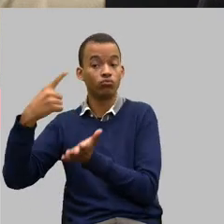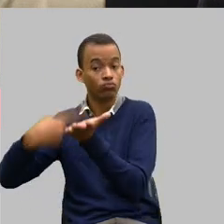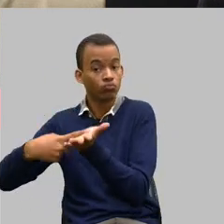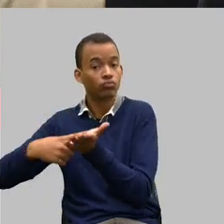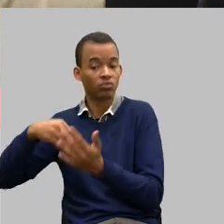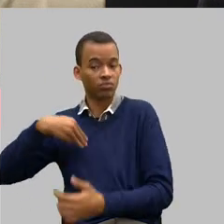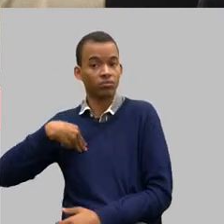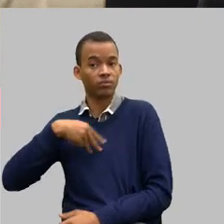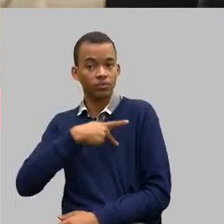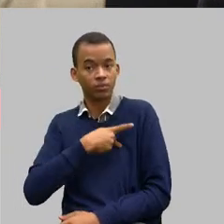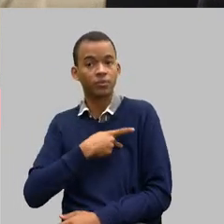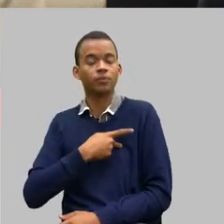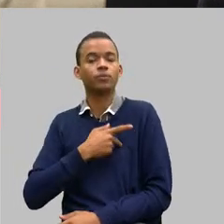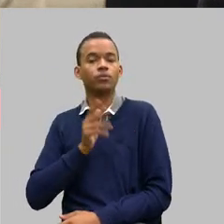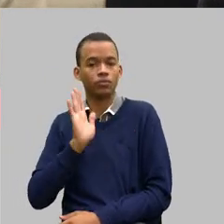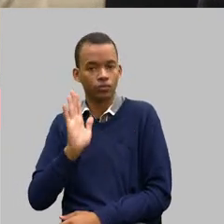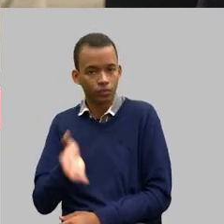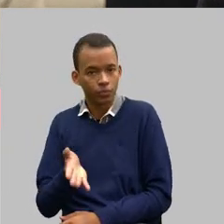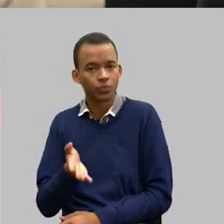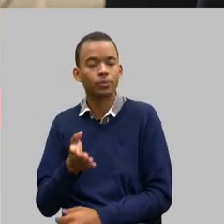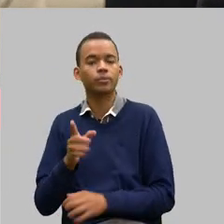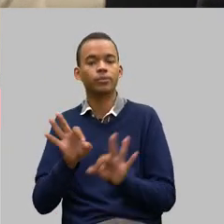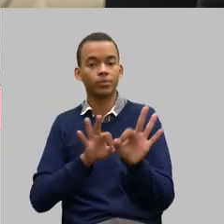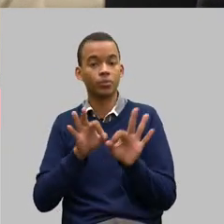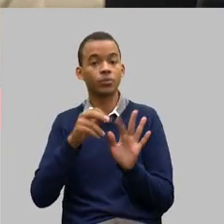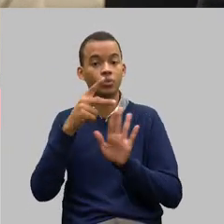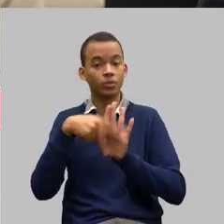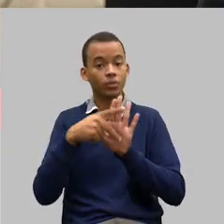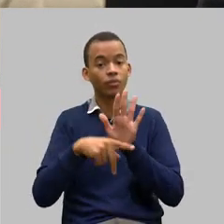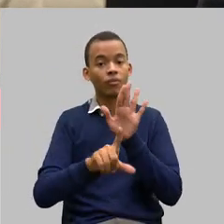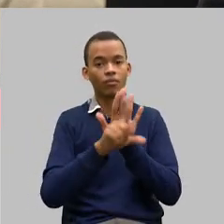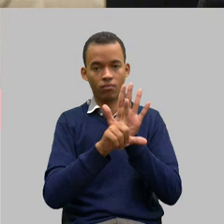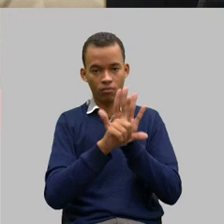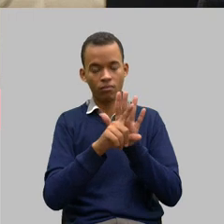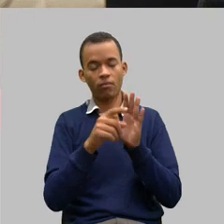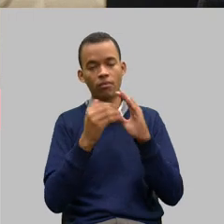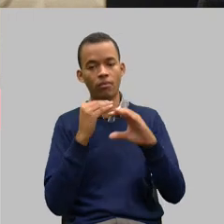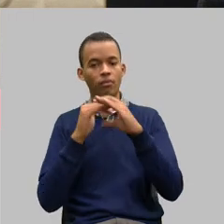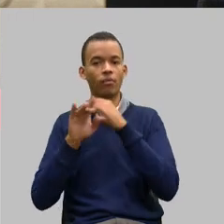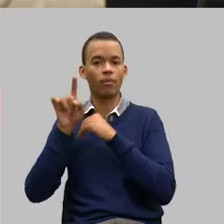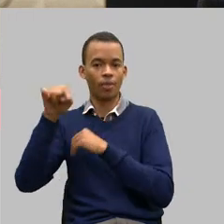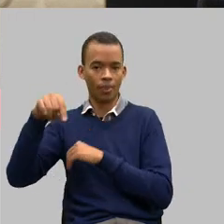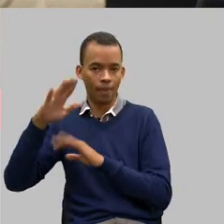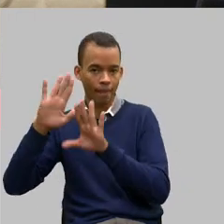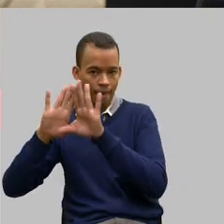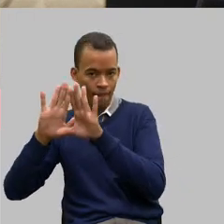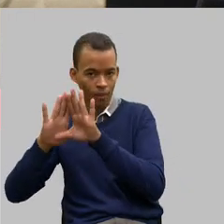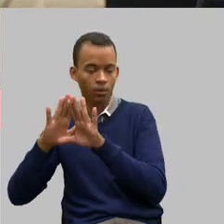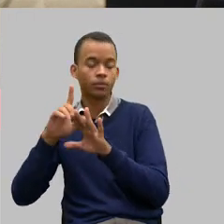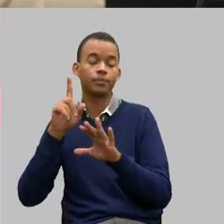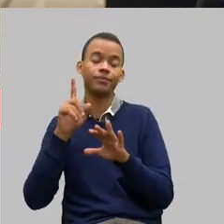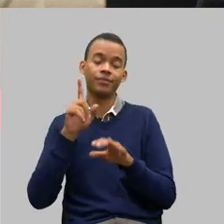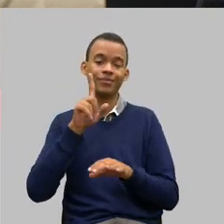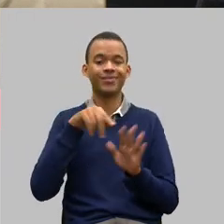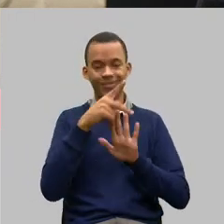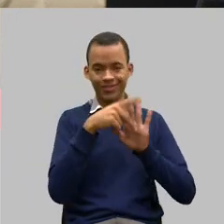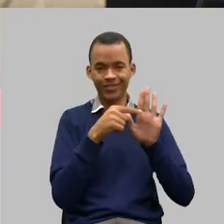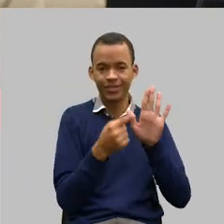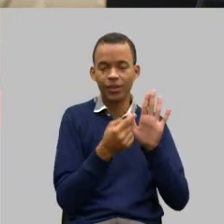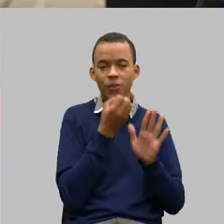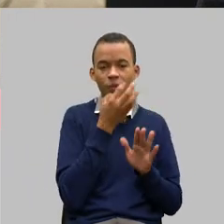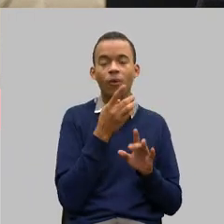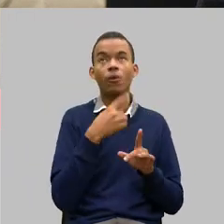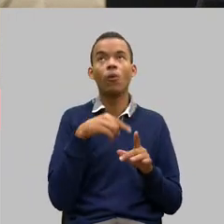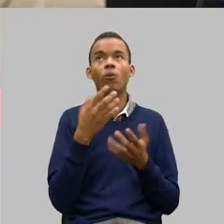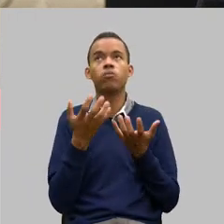eh o o o projeto de lei né e encaminhar né a essa casa e é mais um projeto que a gente espera encaminhar aí até o